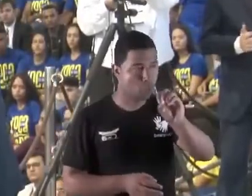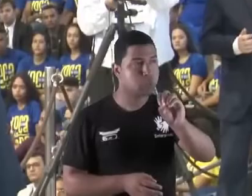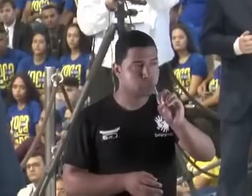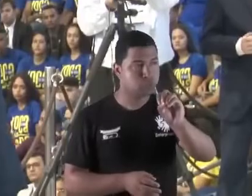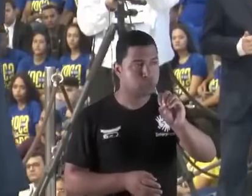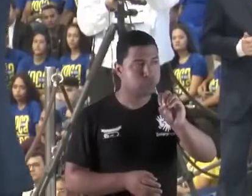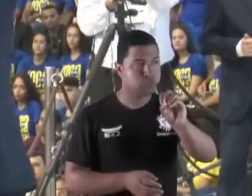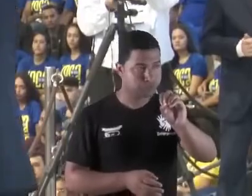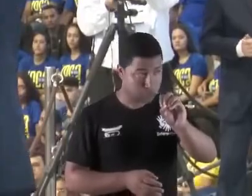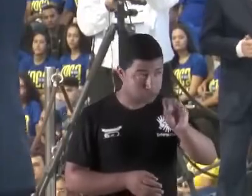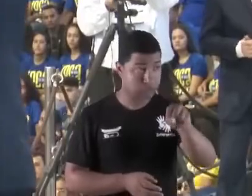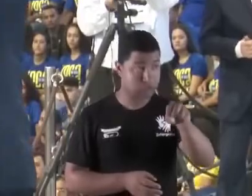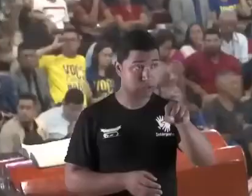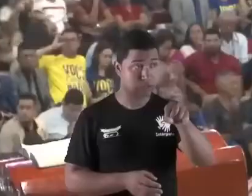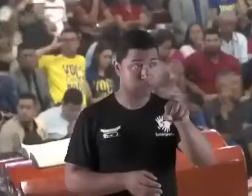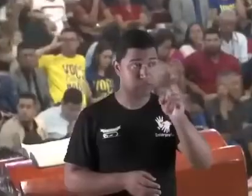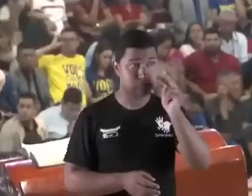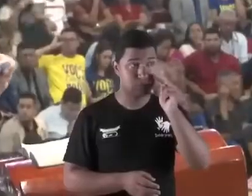Vou repetir: